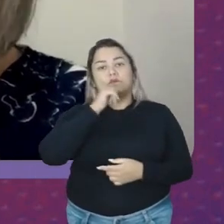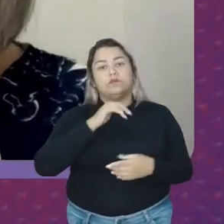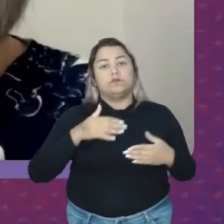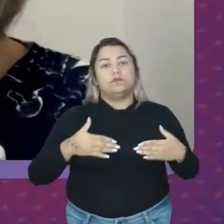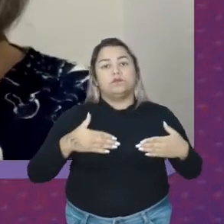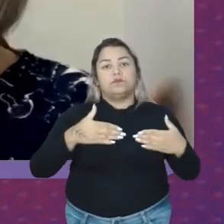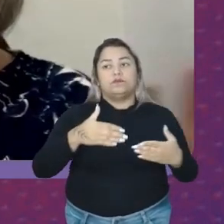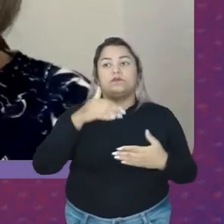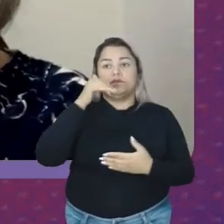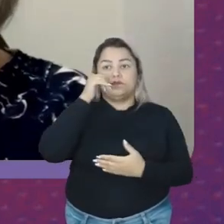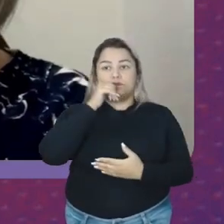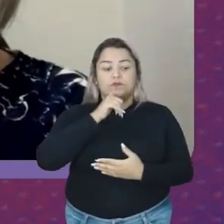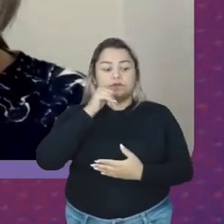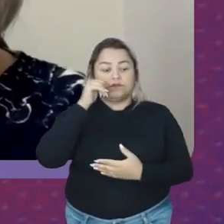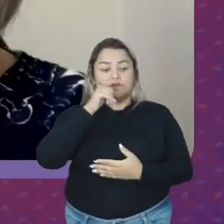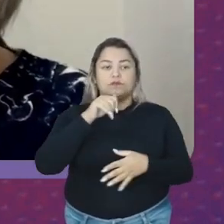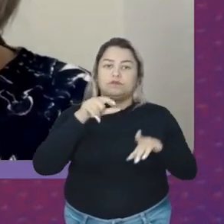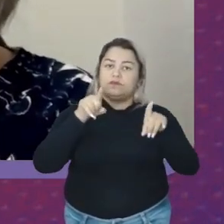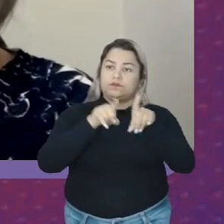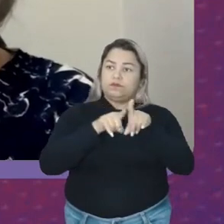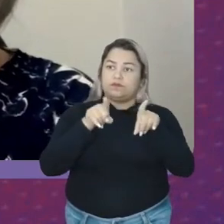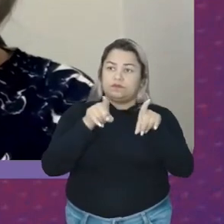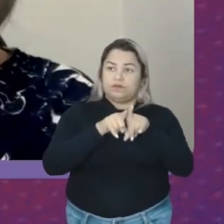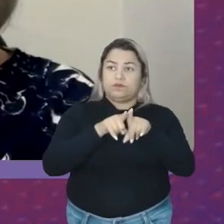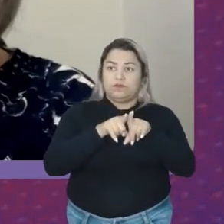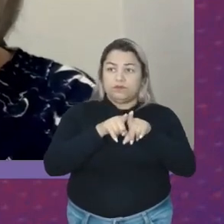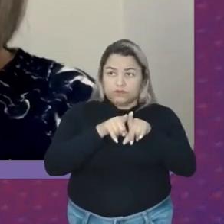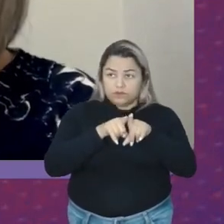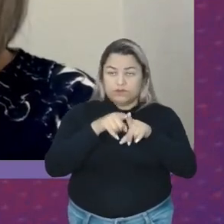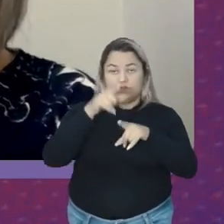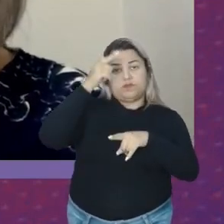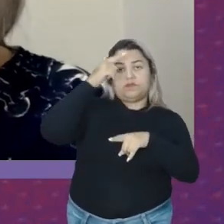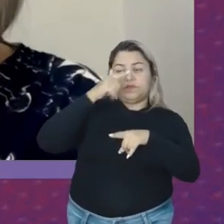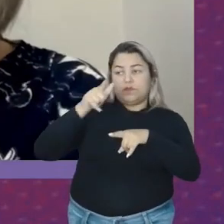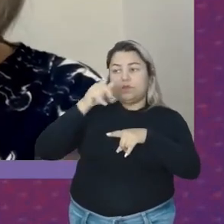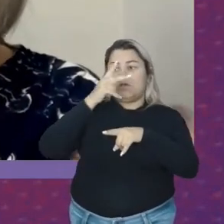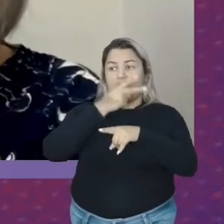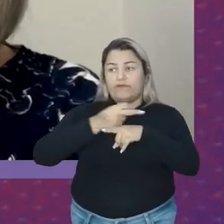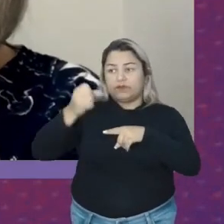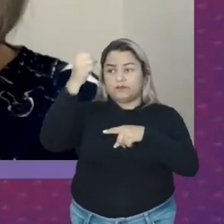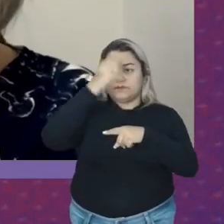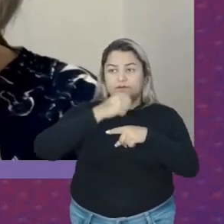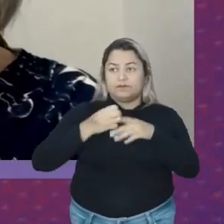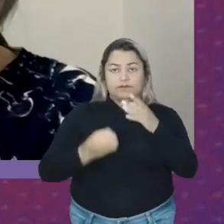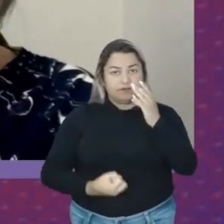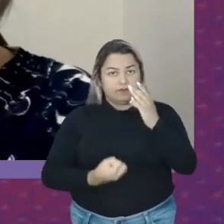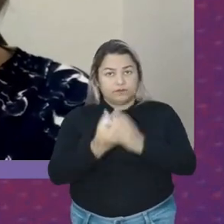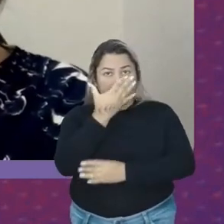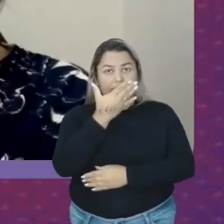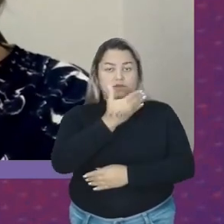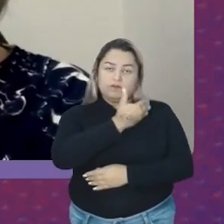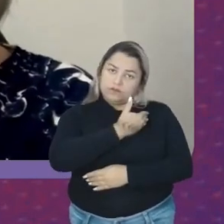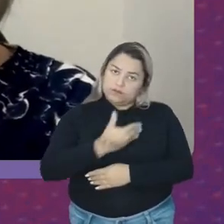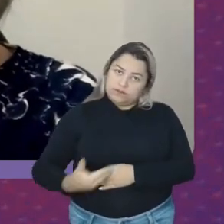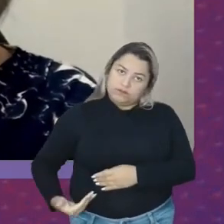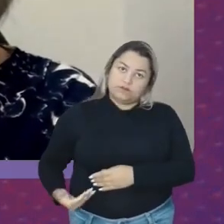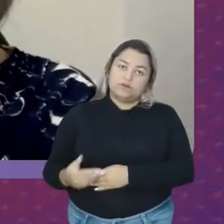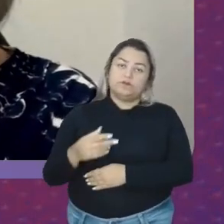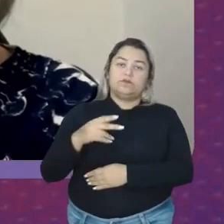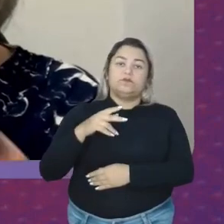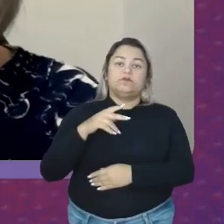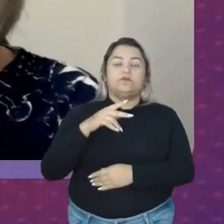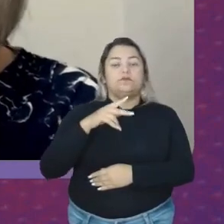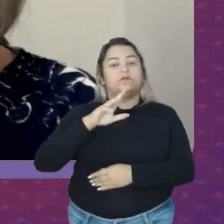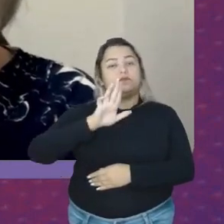das Mulheres. O Ministério das Mulheres foi uma conquista criada no governo do presidente Lula. Então,